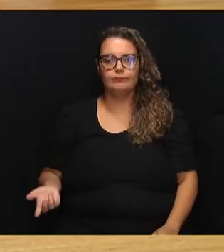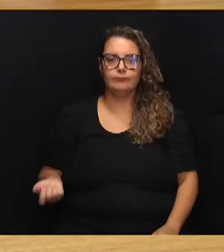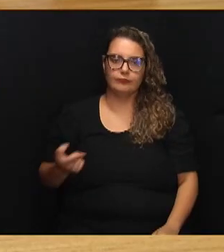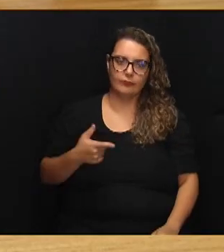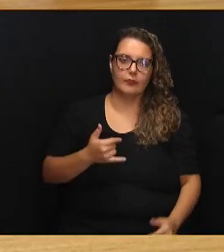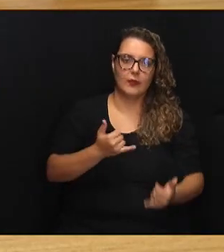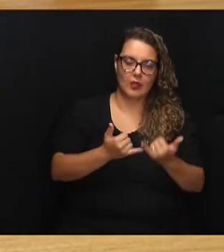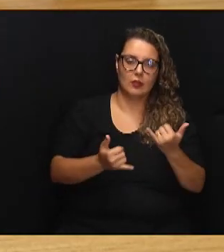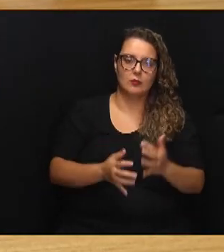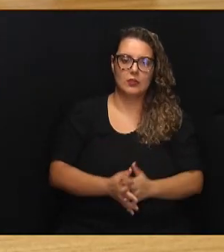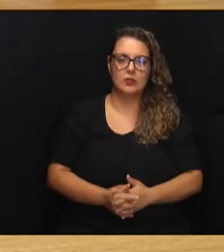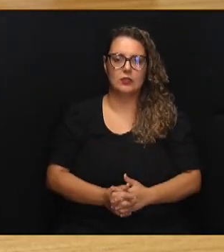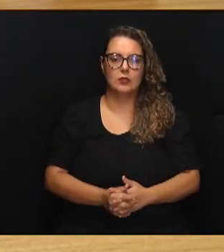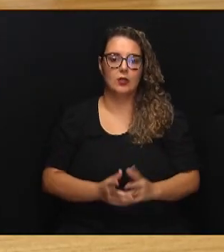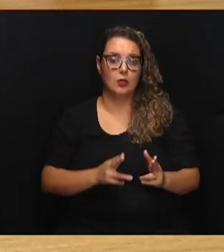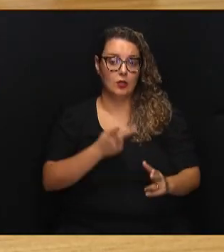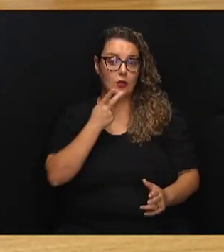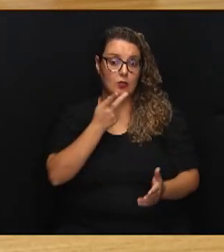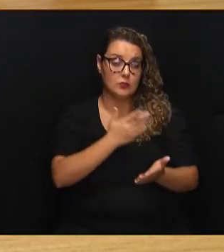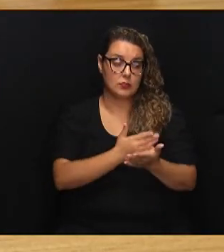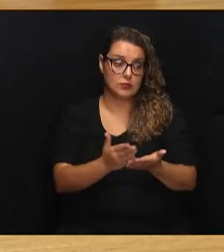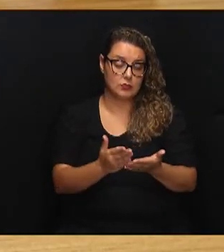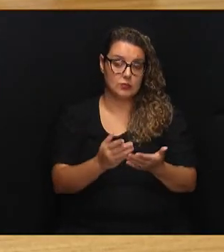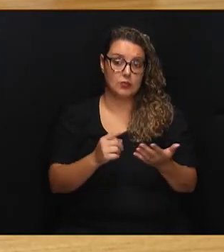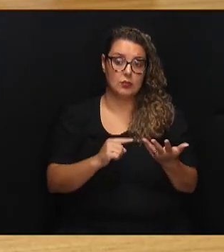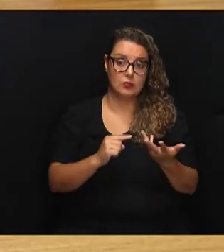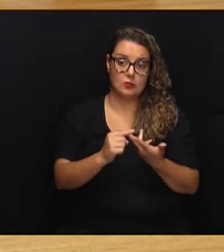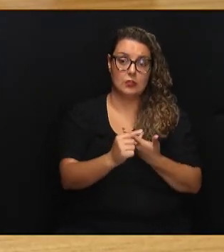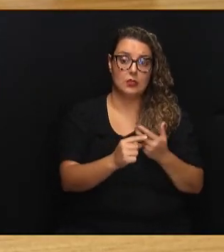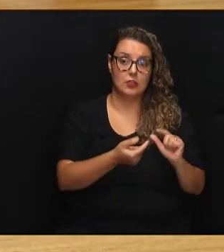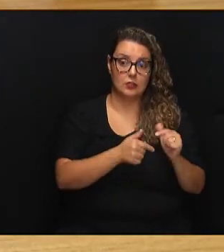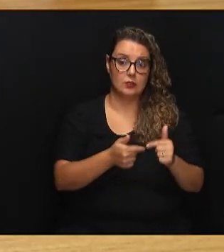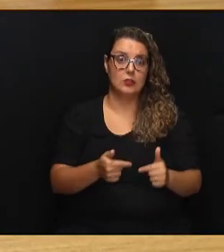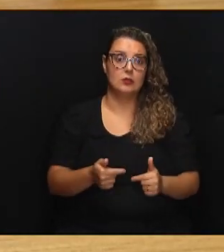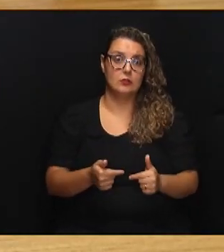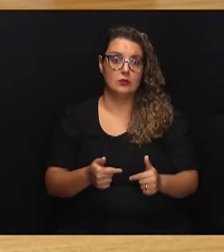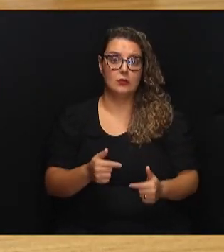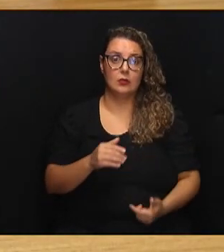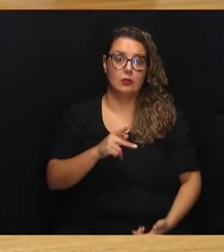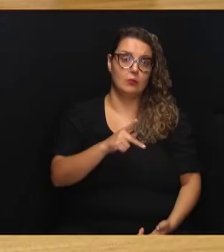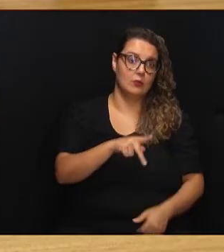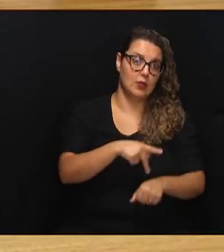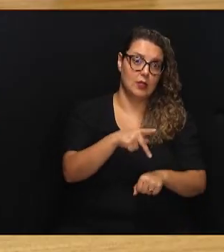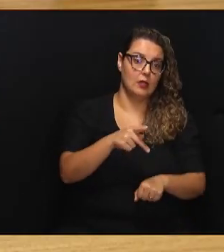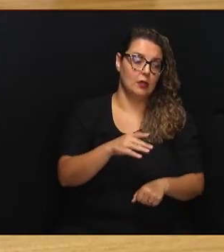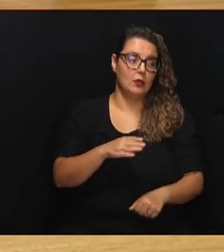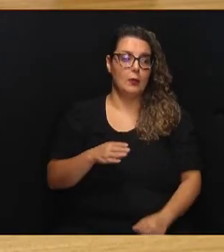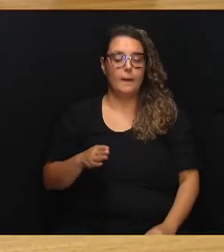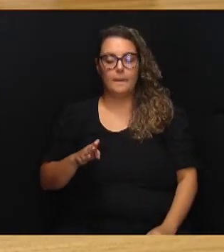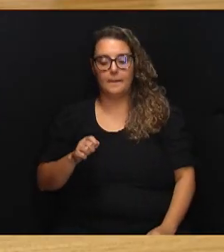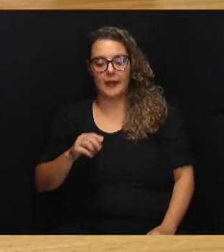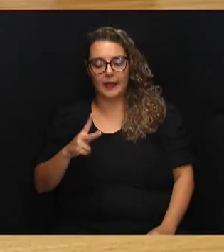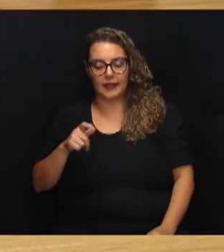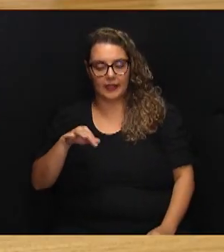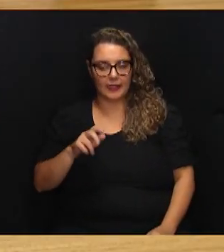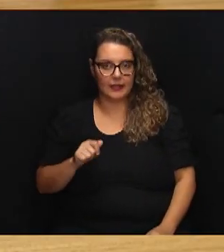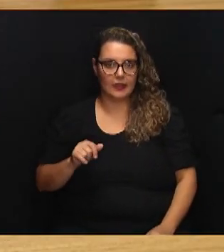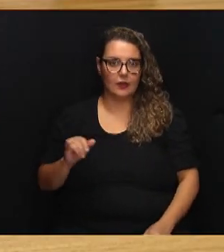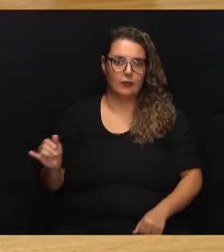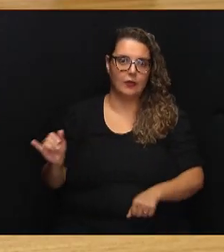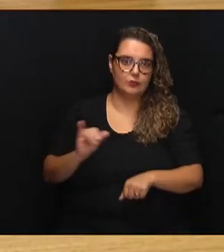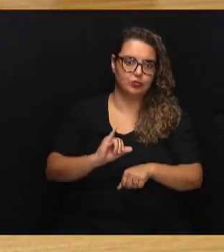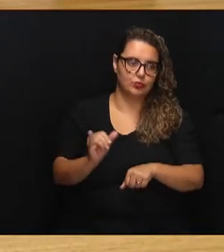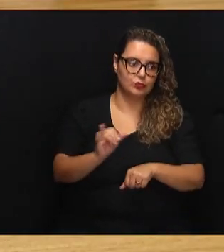média. Como a gente falou no começo, né, os itens tradicionais da ceia de Páscoa, como o bacalhau, o azeite, estão mais caros devido